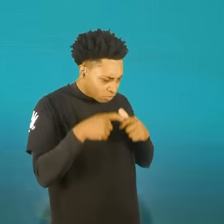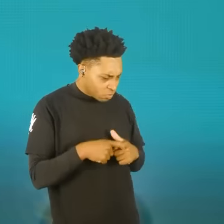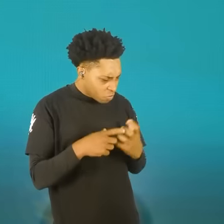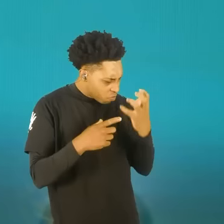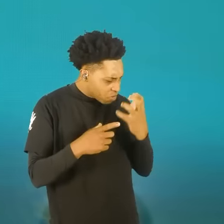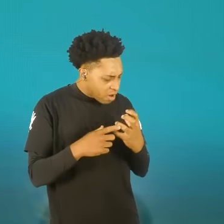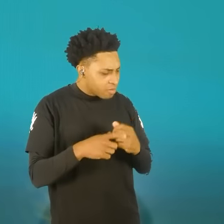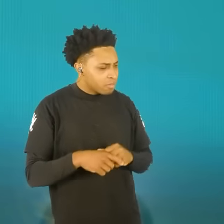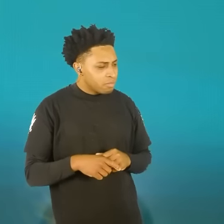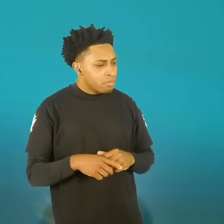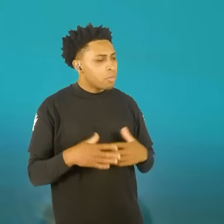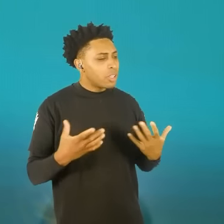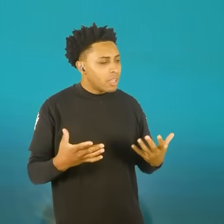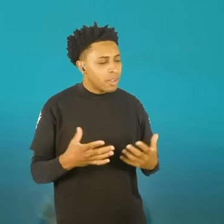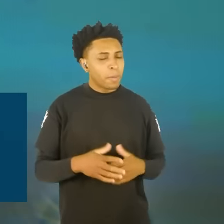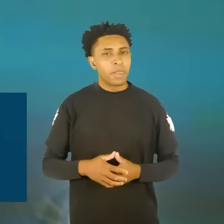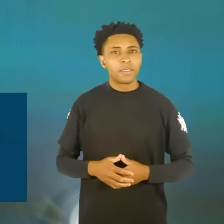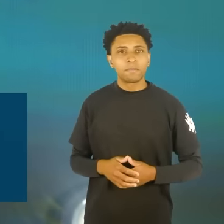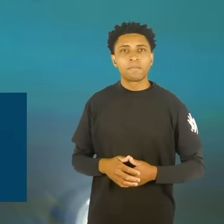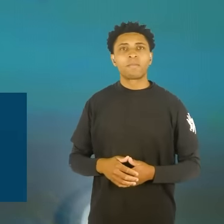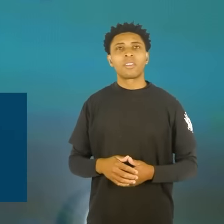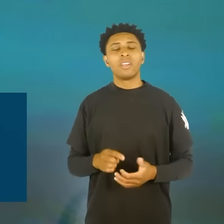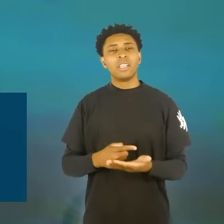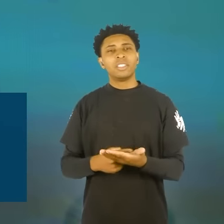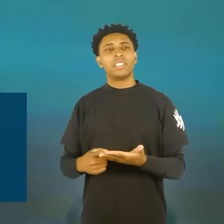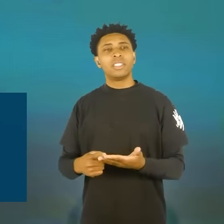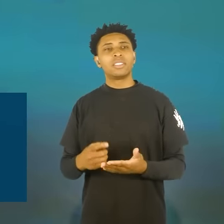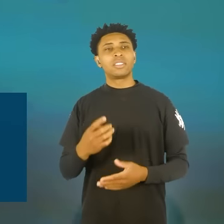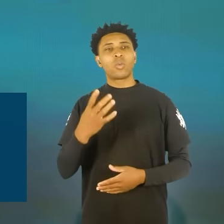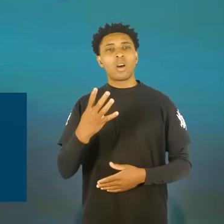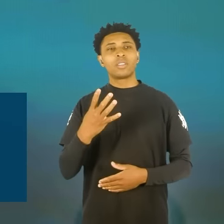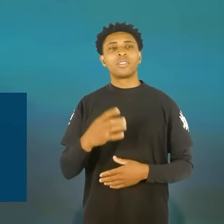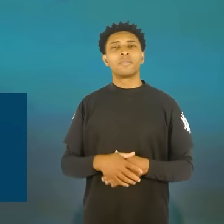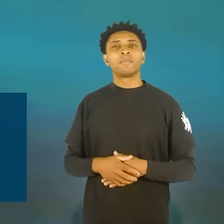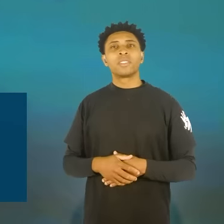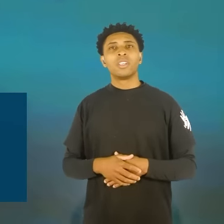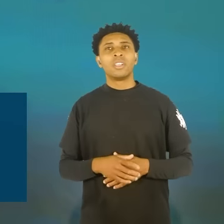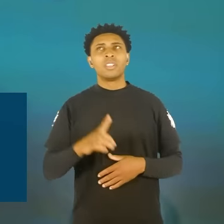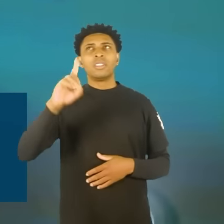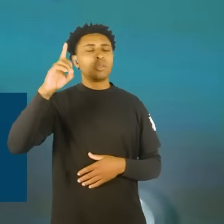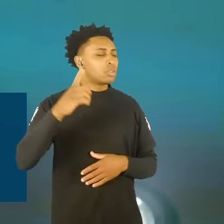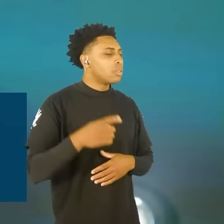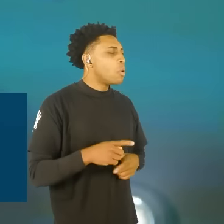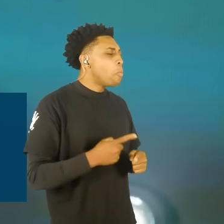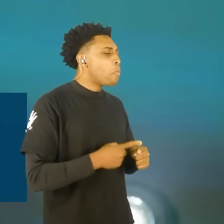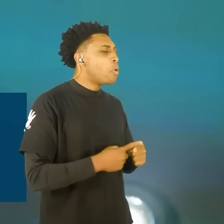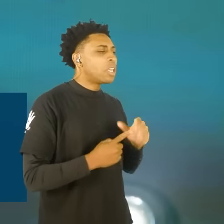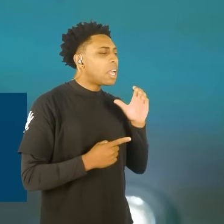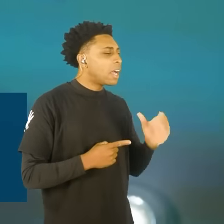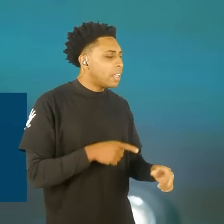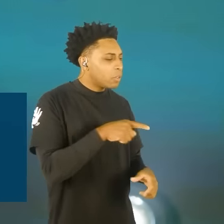o Gênesis 4, 6 e 7. Põe para mim, por favor. Então o Senhor disse a Caim: por que você está irado? Por